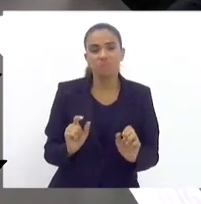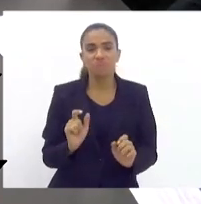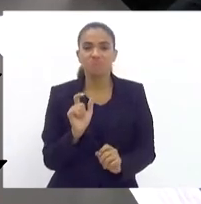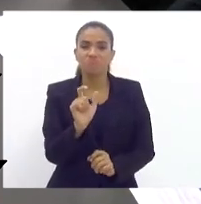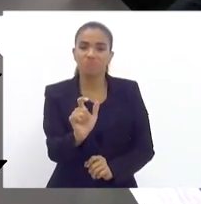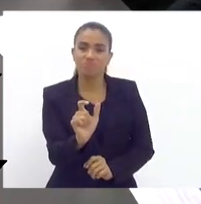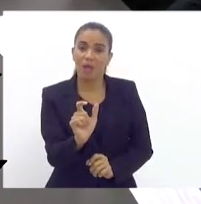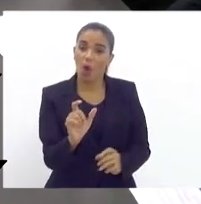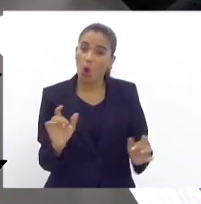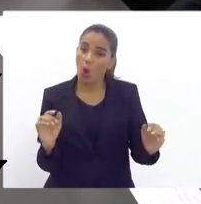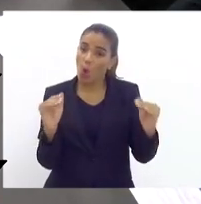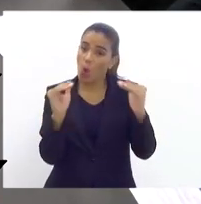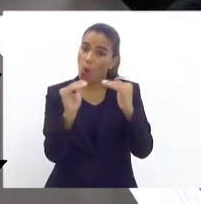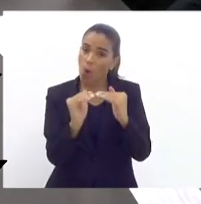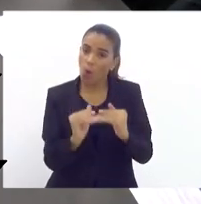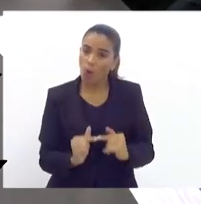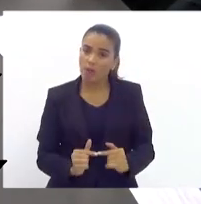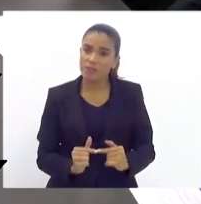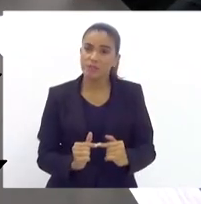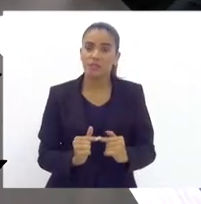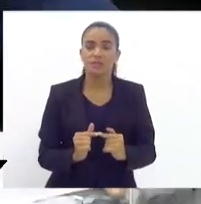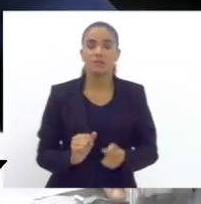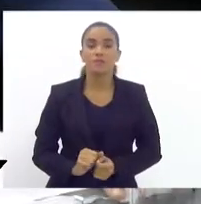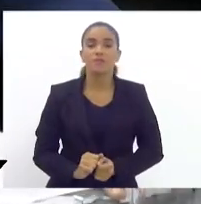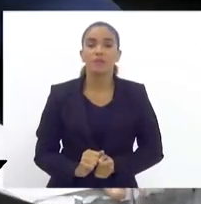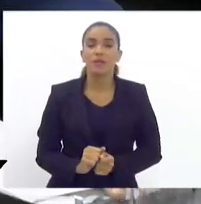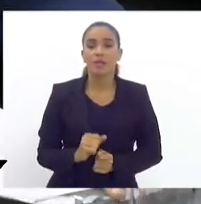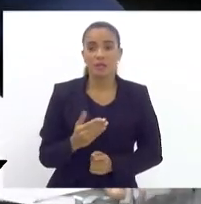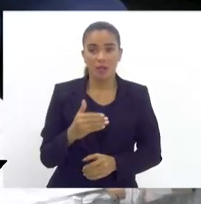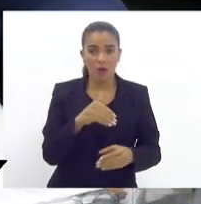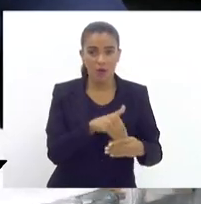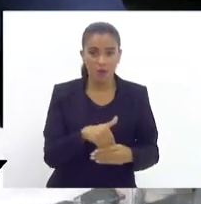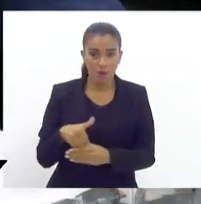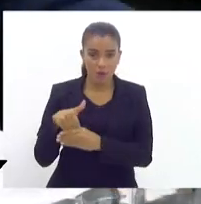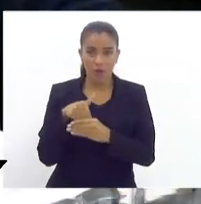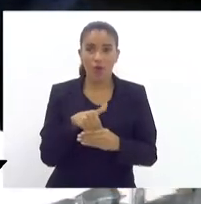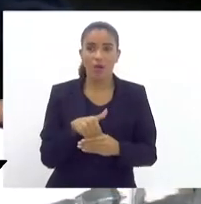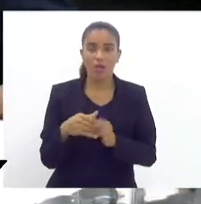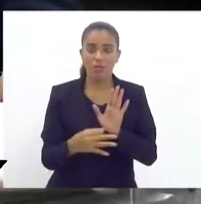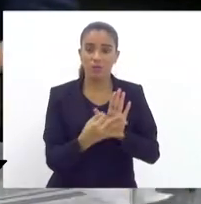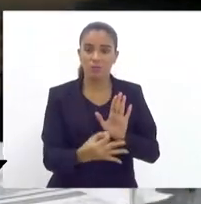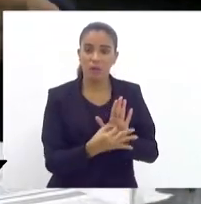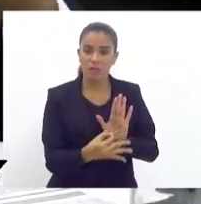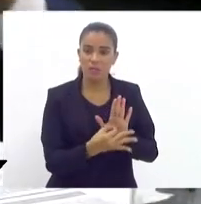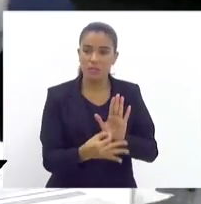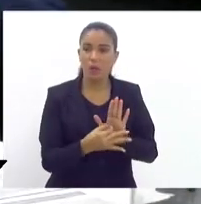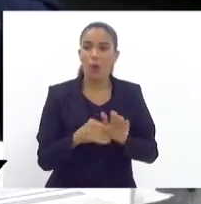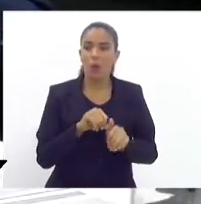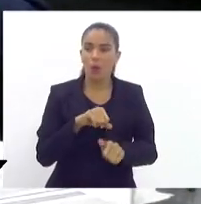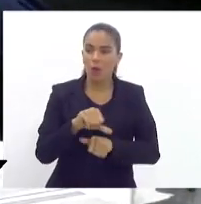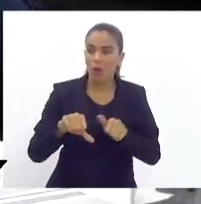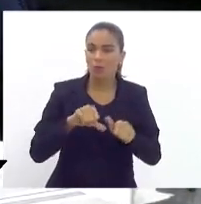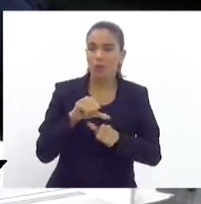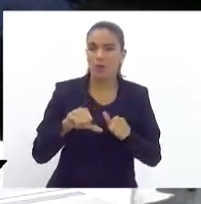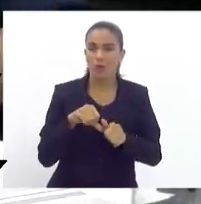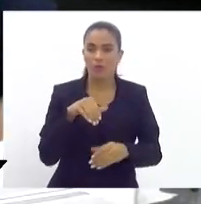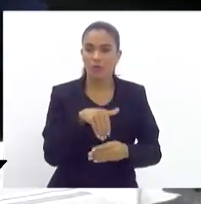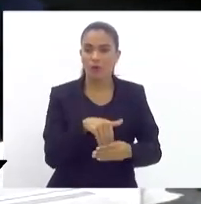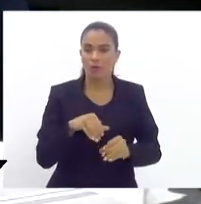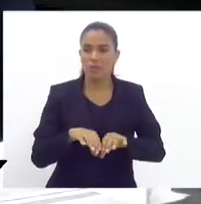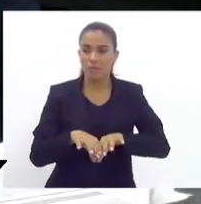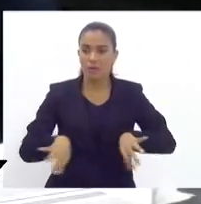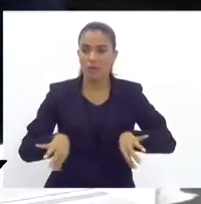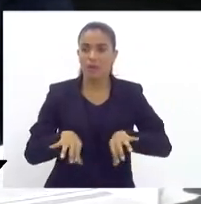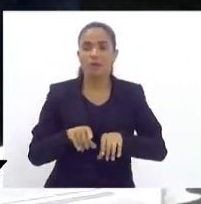Havendo a concordância, tendo acordo. Então, em votação, o parecer com as alterações do voto